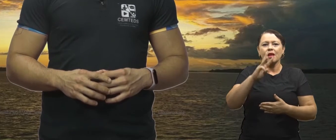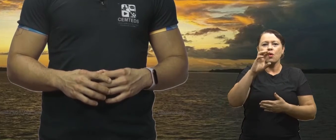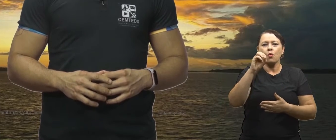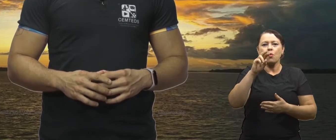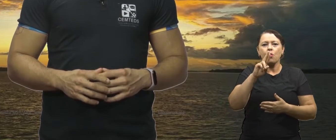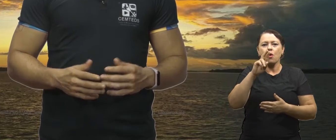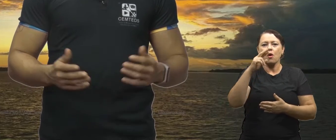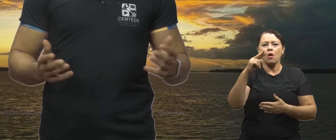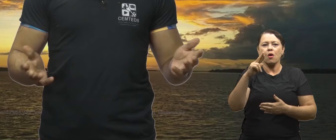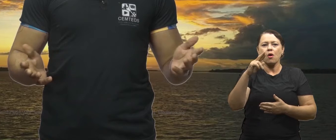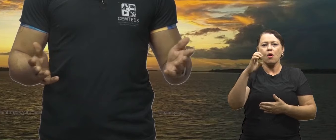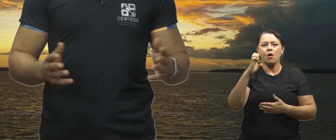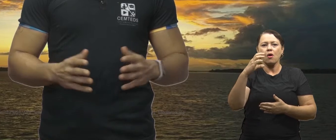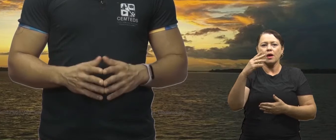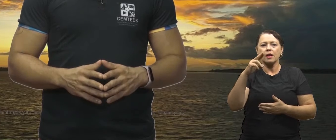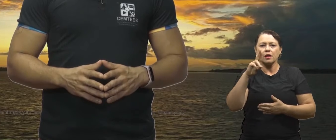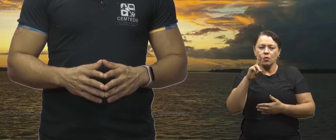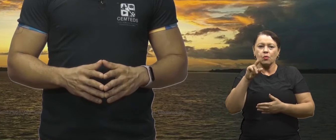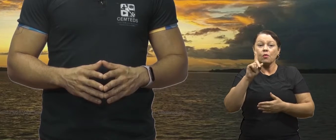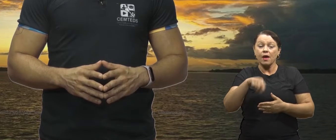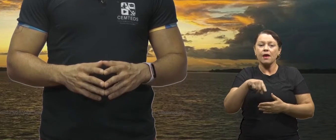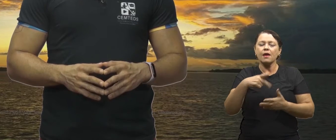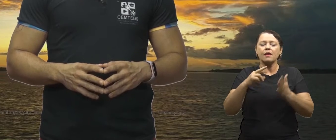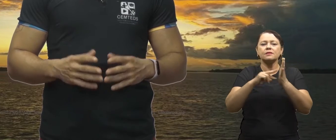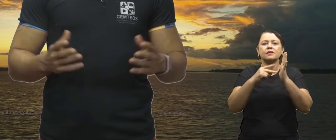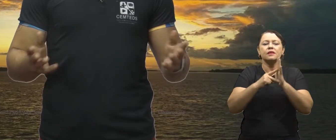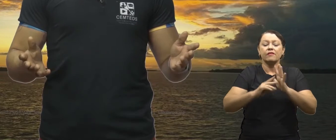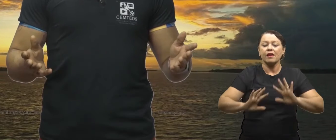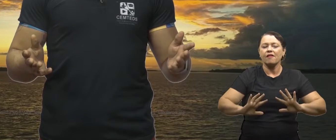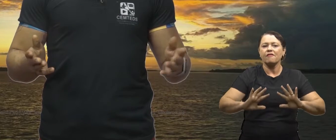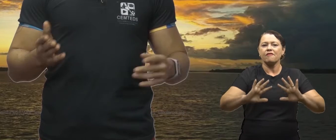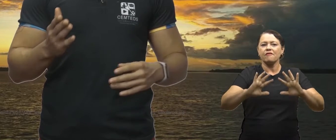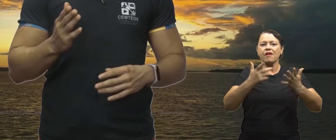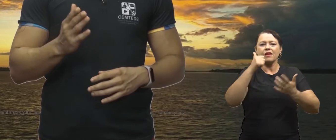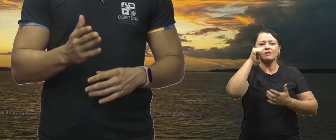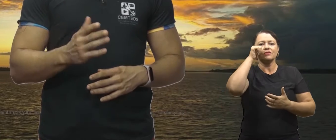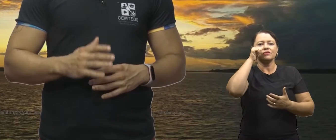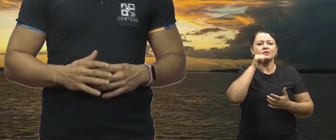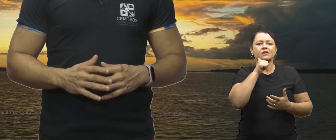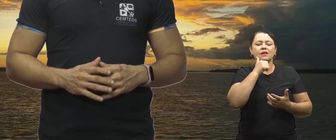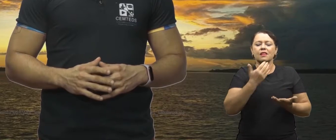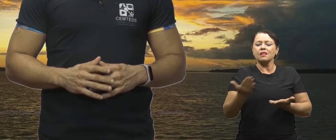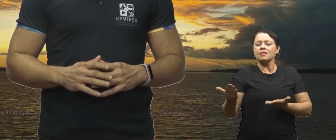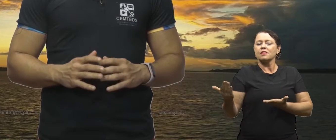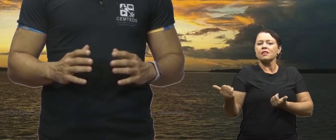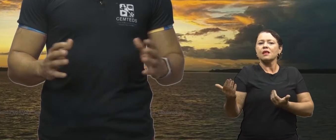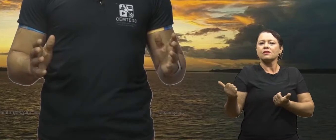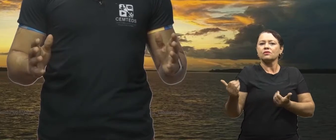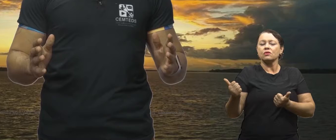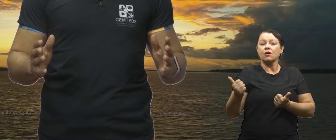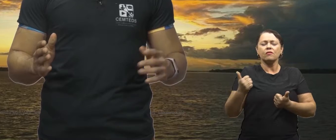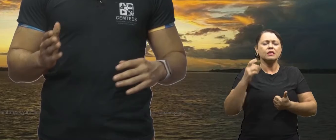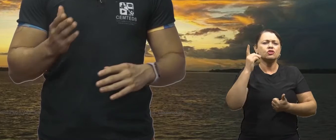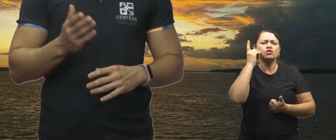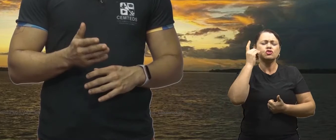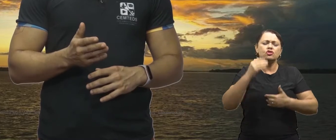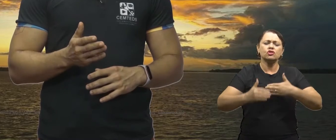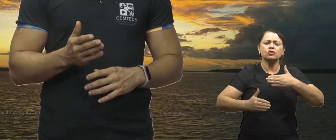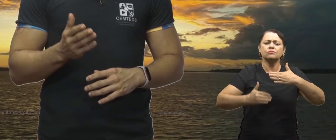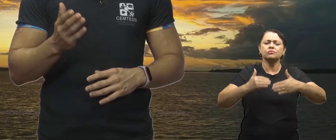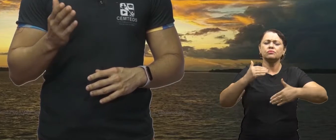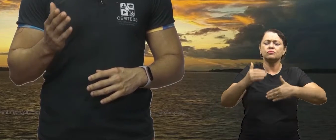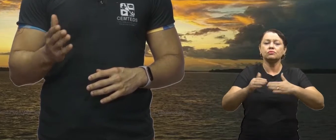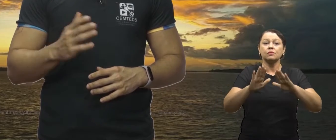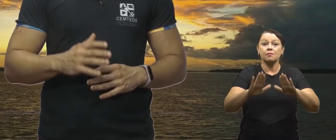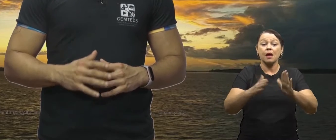chamado de ritual ou festa da moça nova. Esse ritual é um conjunto de cerimônias que leva dias e